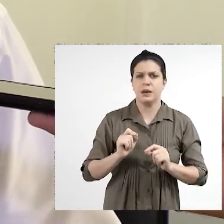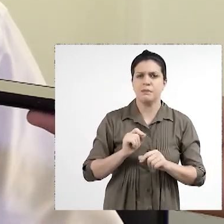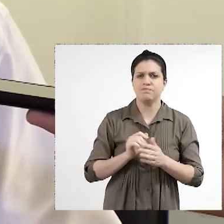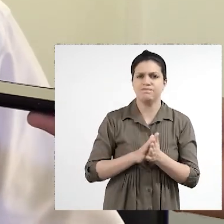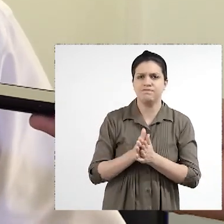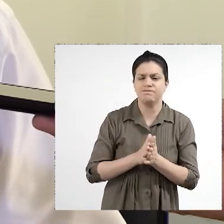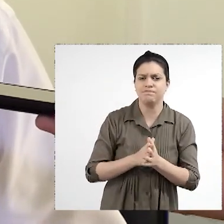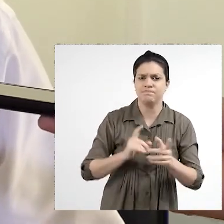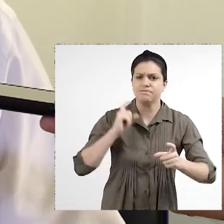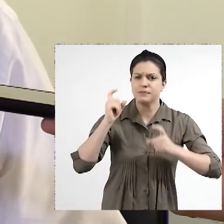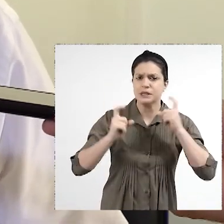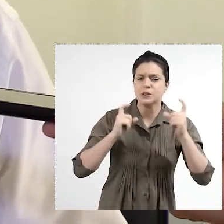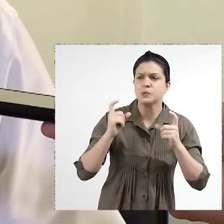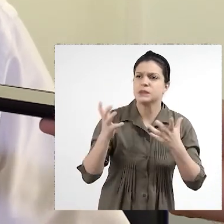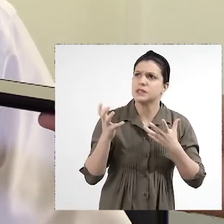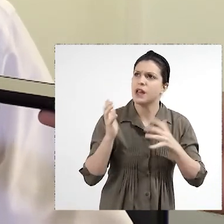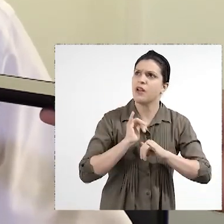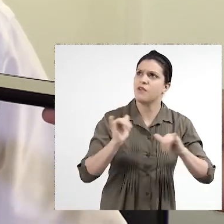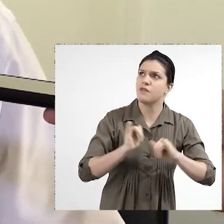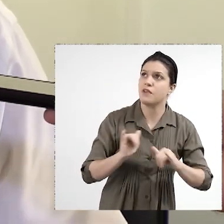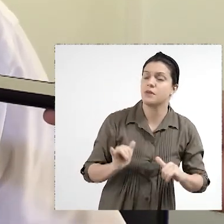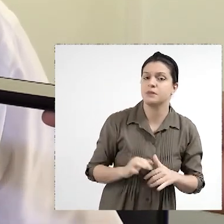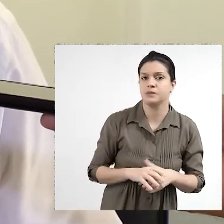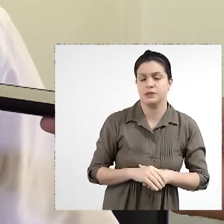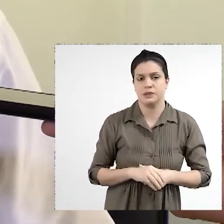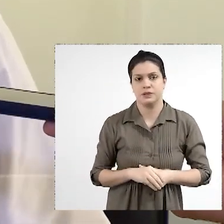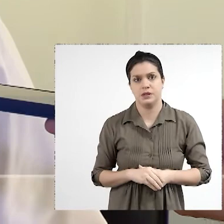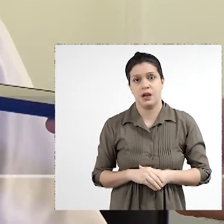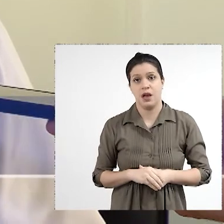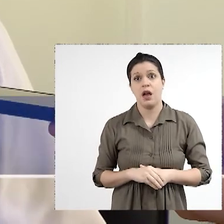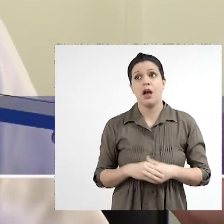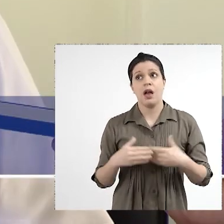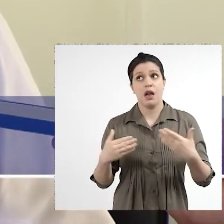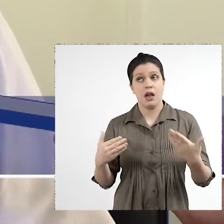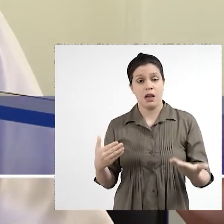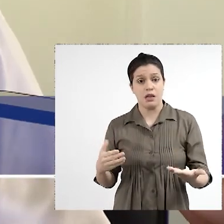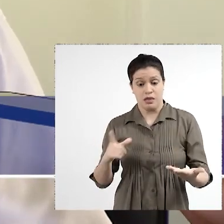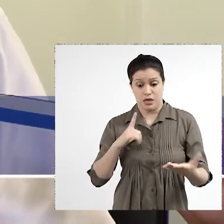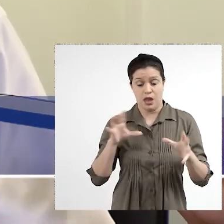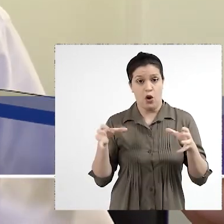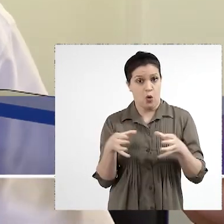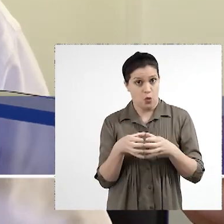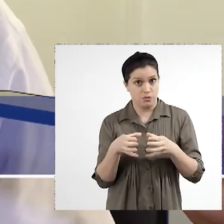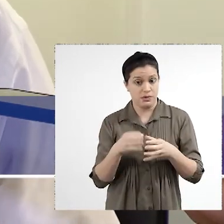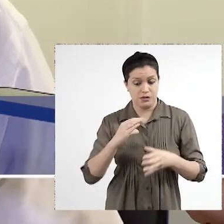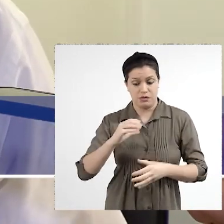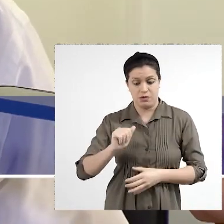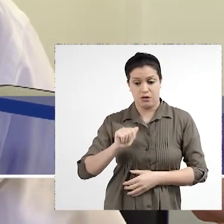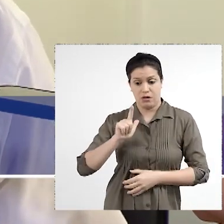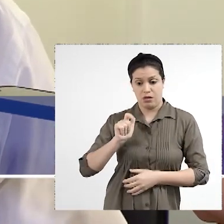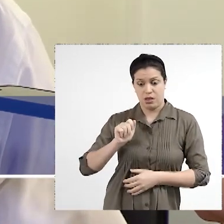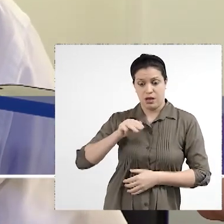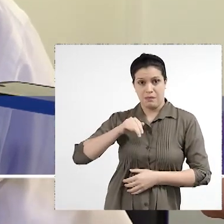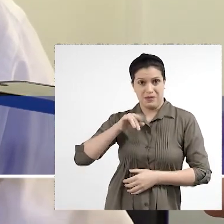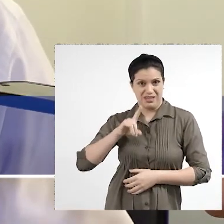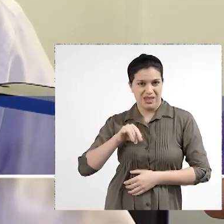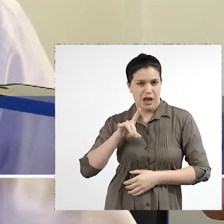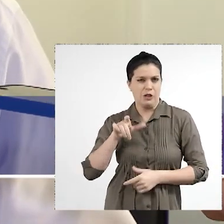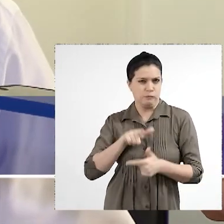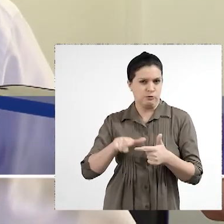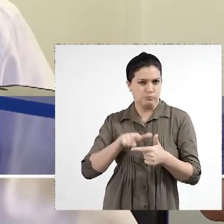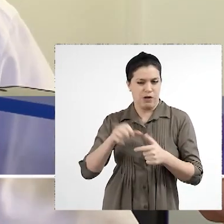aí desesperadas, não têm informação, né? E através dessa comissão de